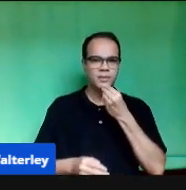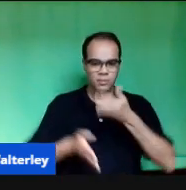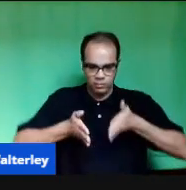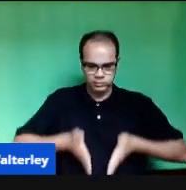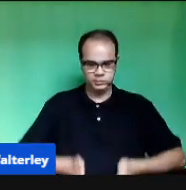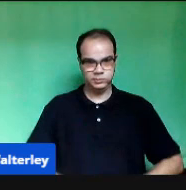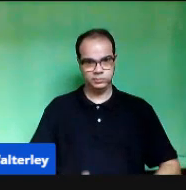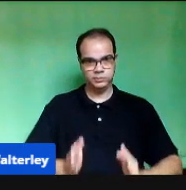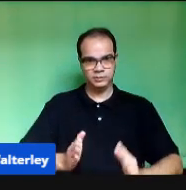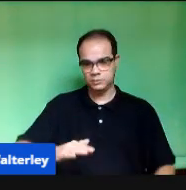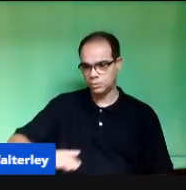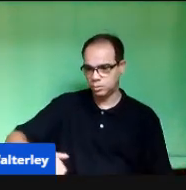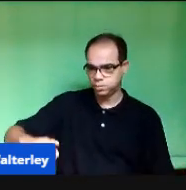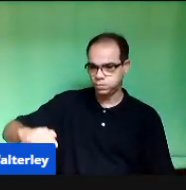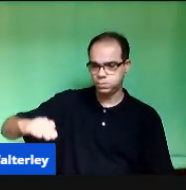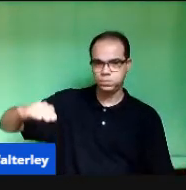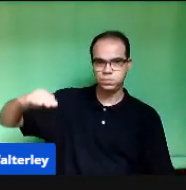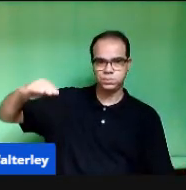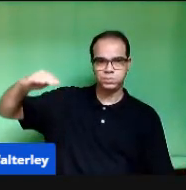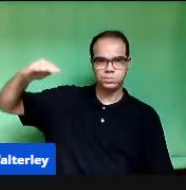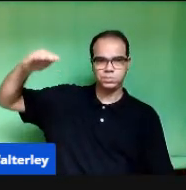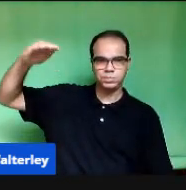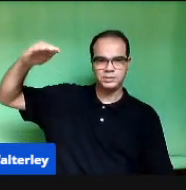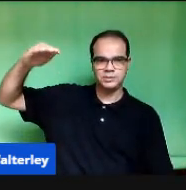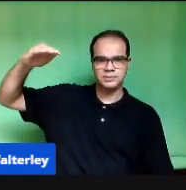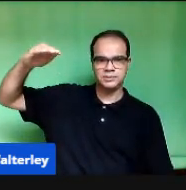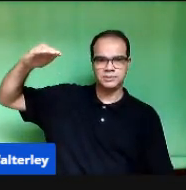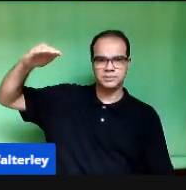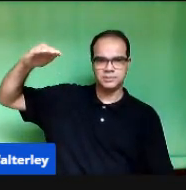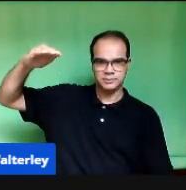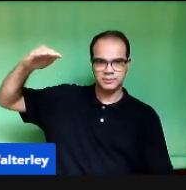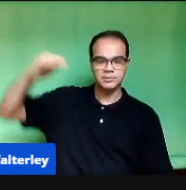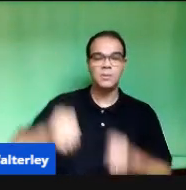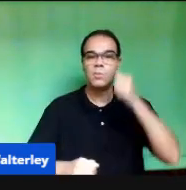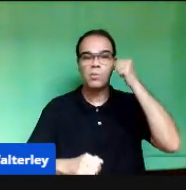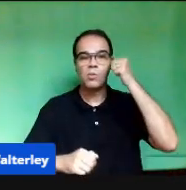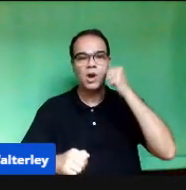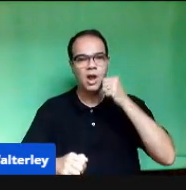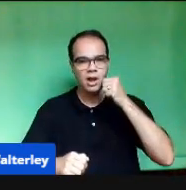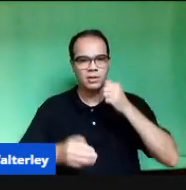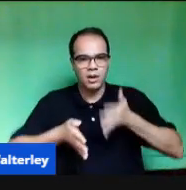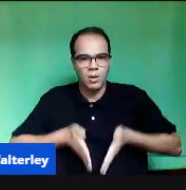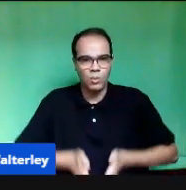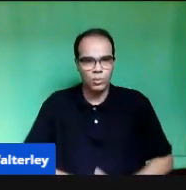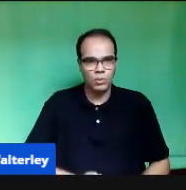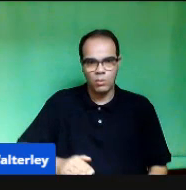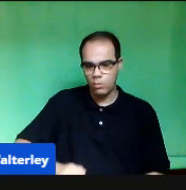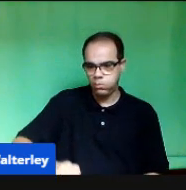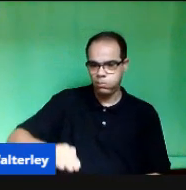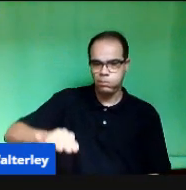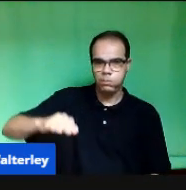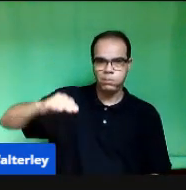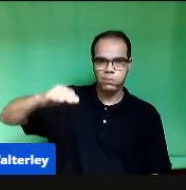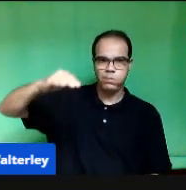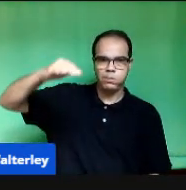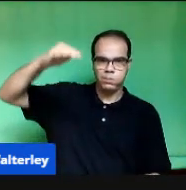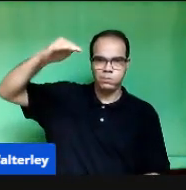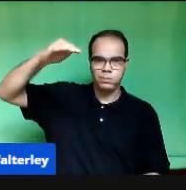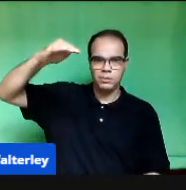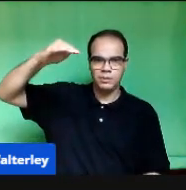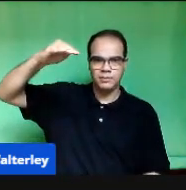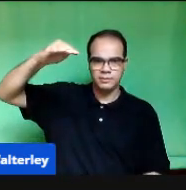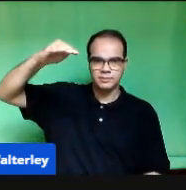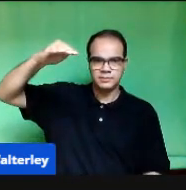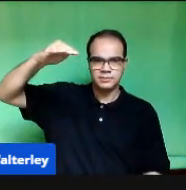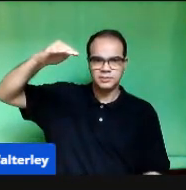ser homem ou ser mulher é uma construção social. Né? O meu sexo biológico é um